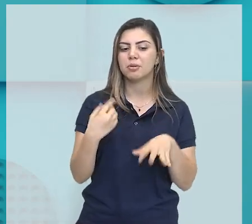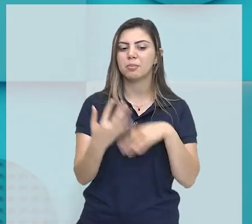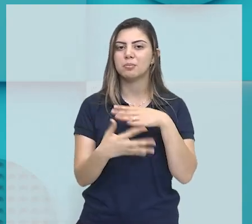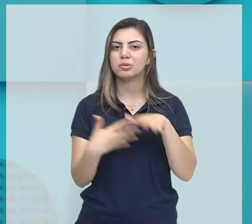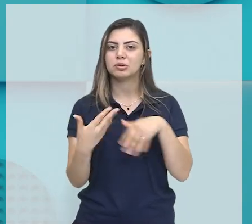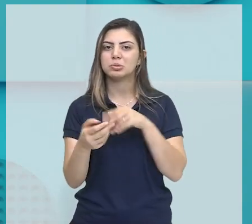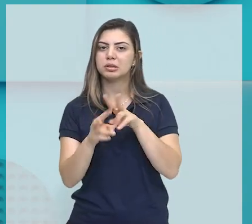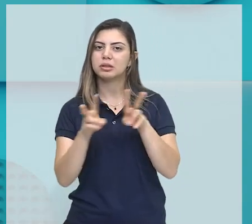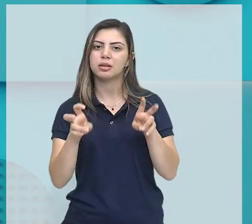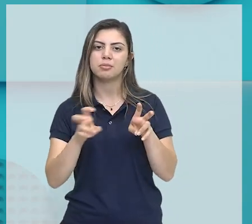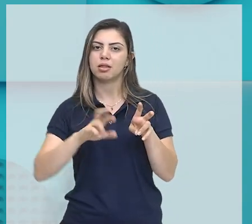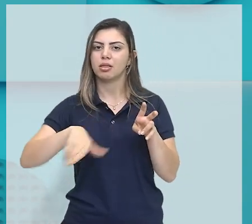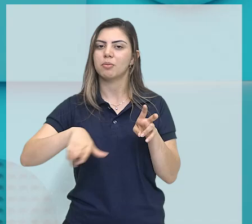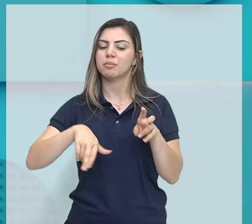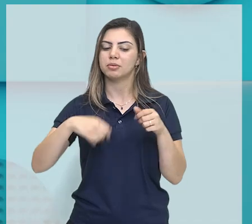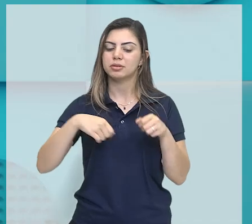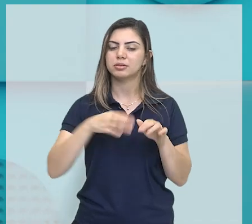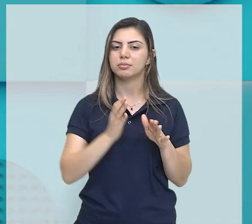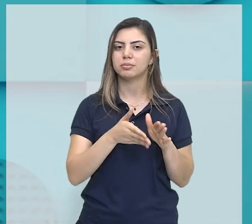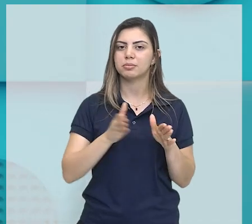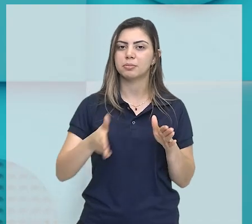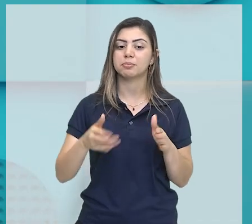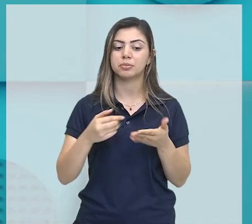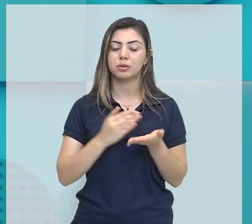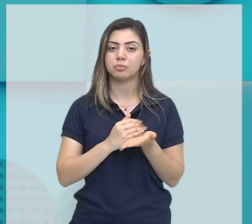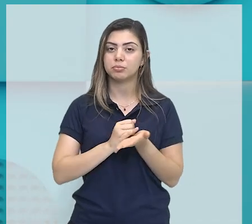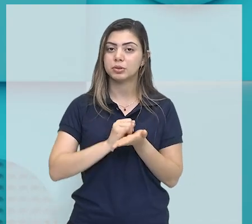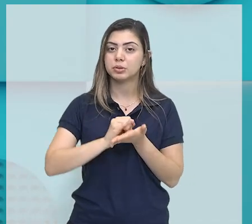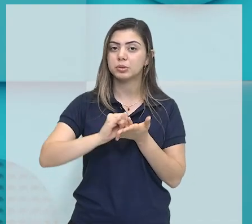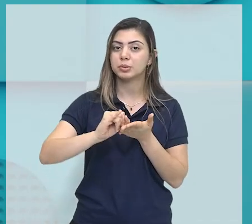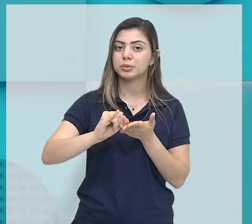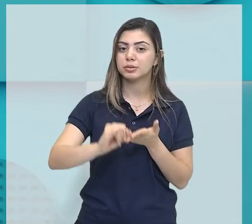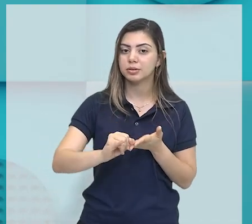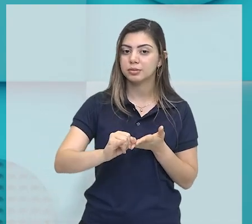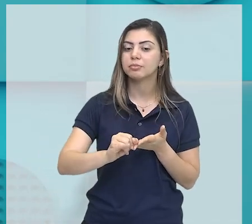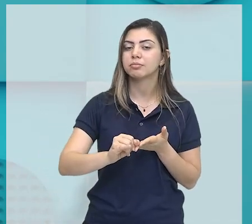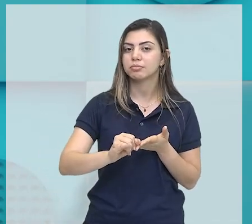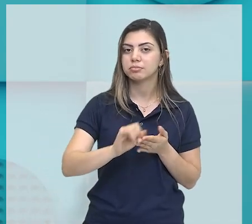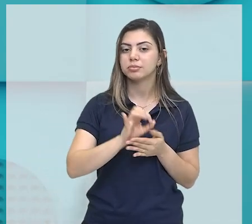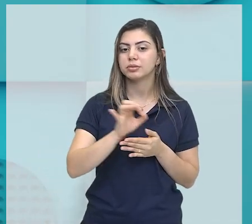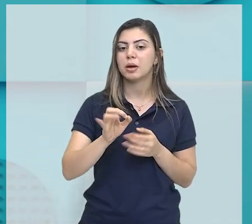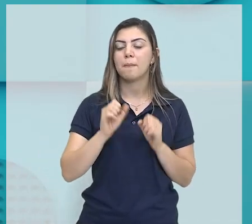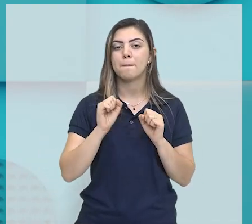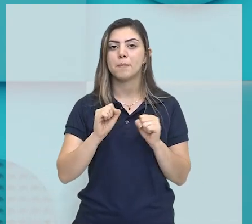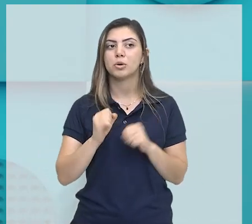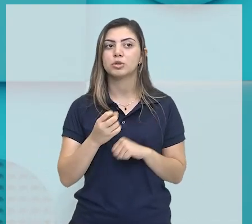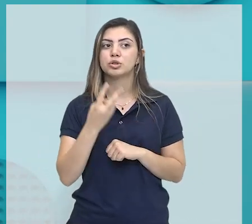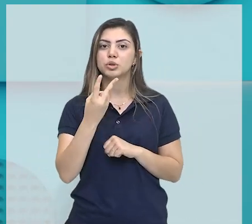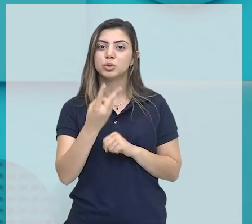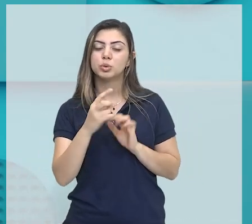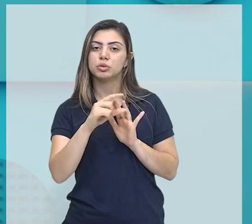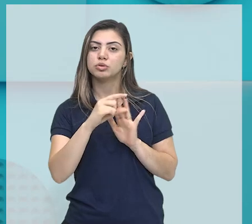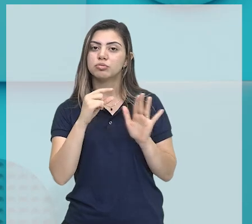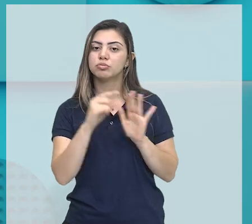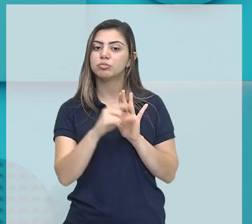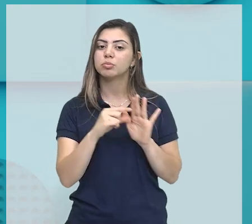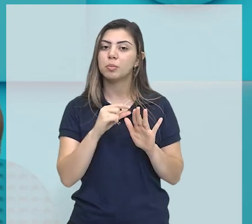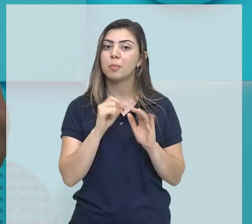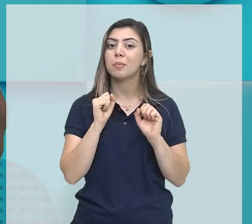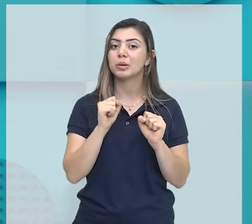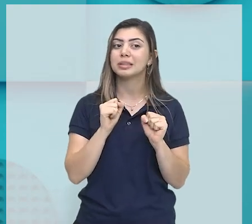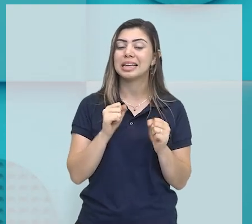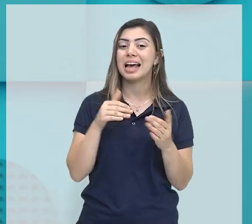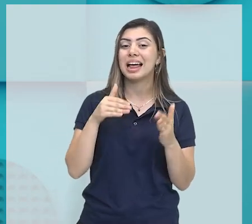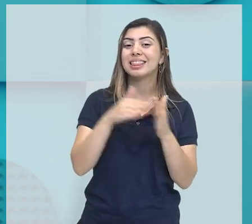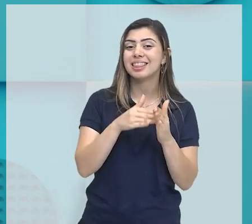né? Então, no início, eu tenho a introdução, que pode ter 2 parágrafos, né? No